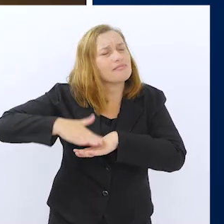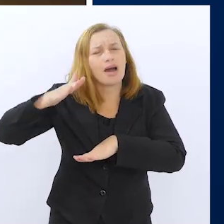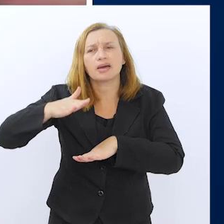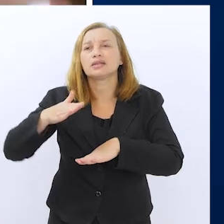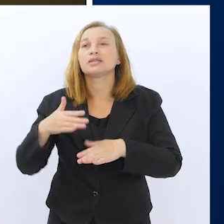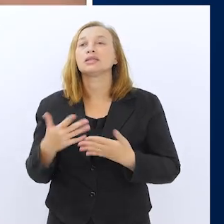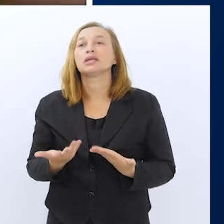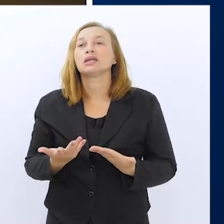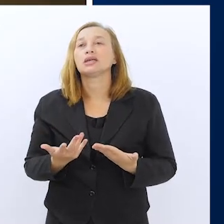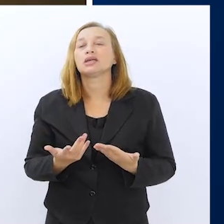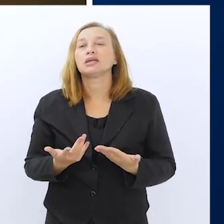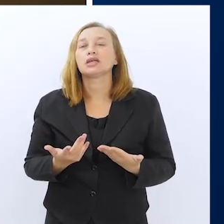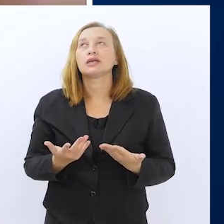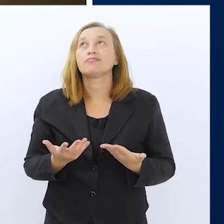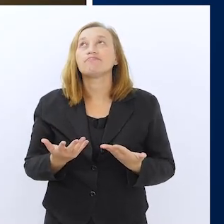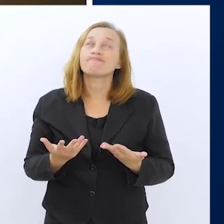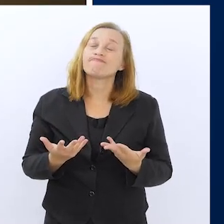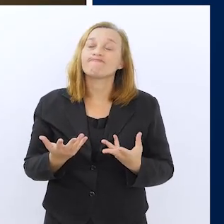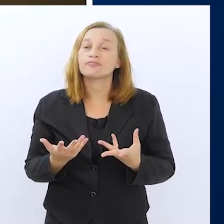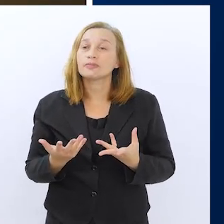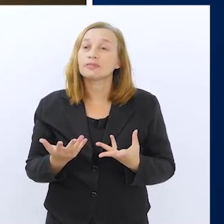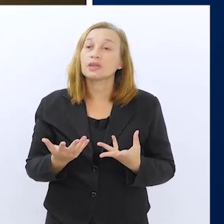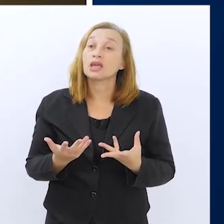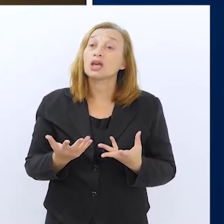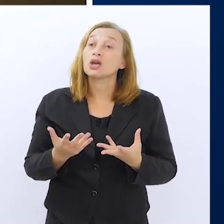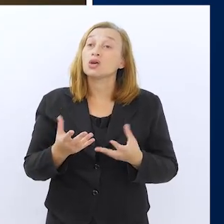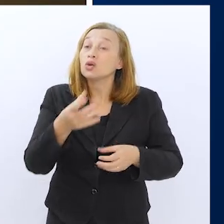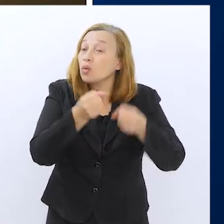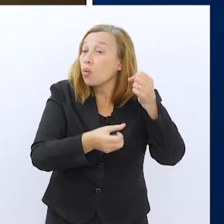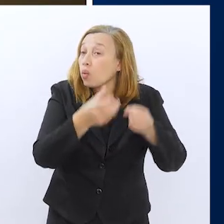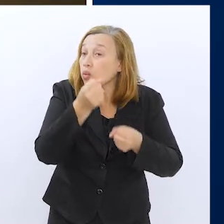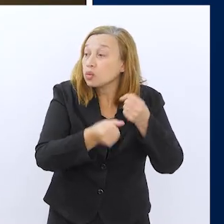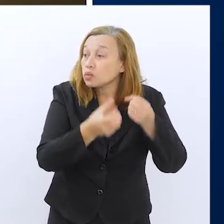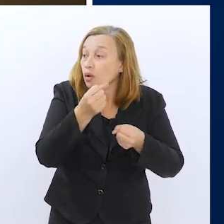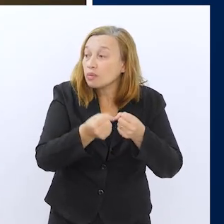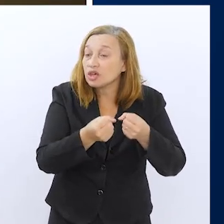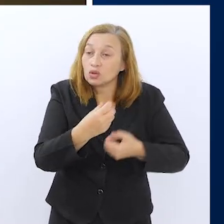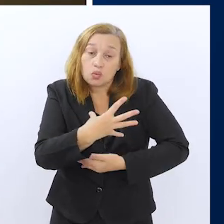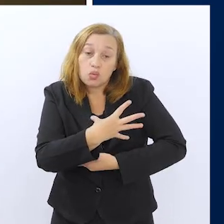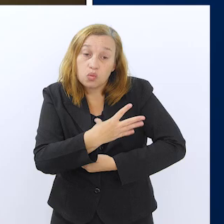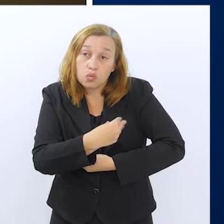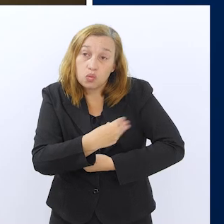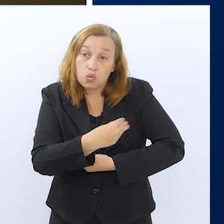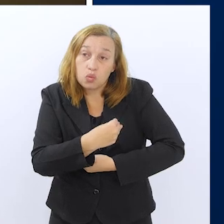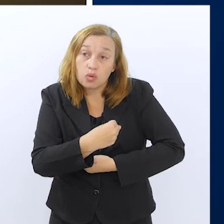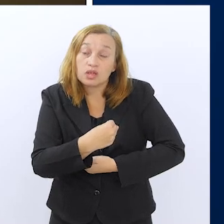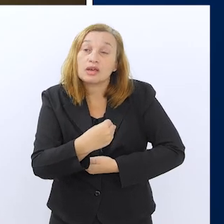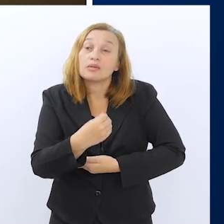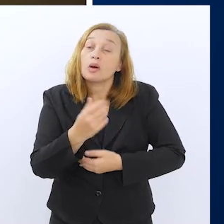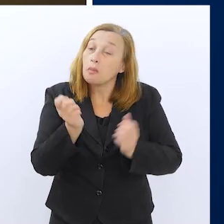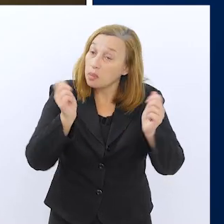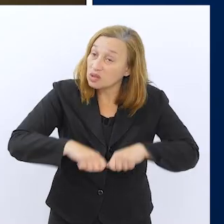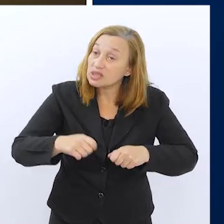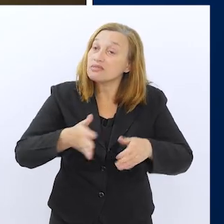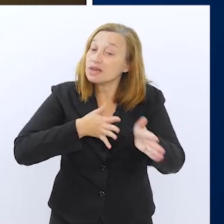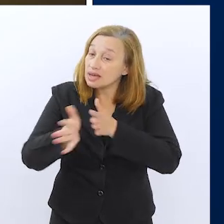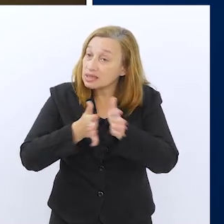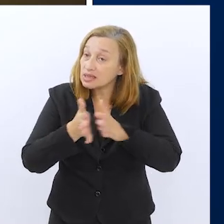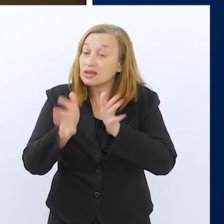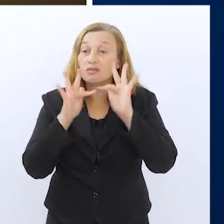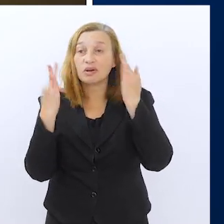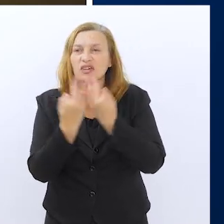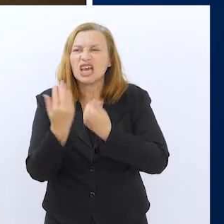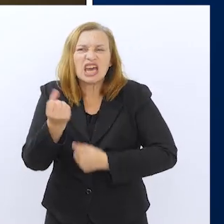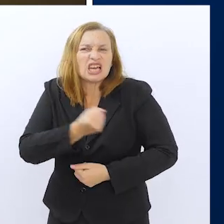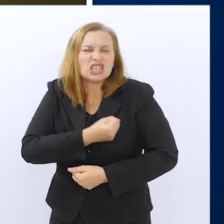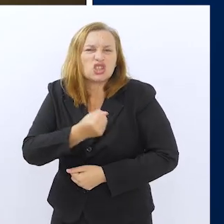infraestrutura hoje em dia, cada vez mais, de tentar que o aleitamento seja possível e seja